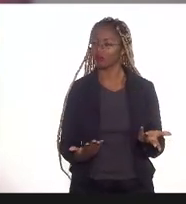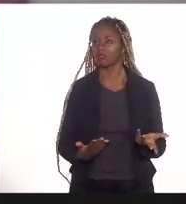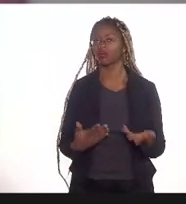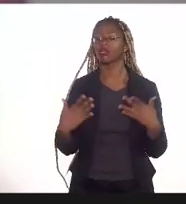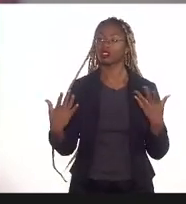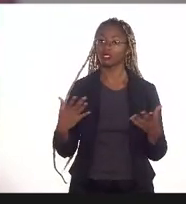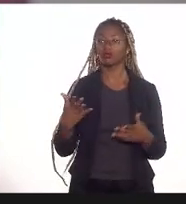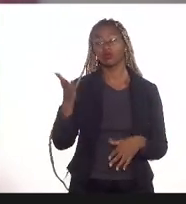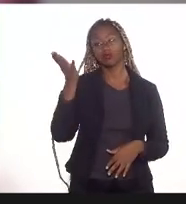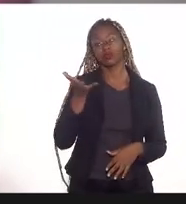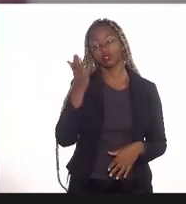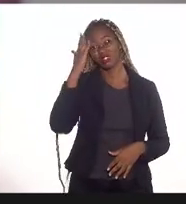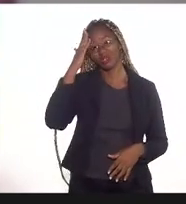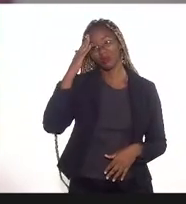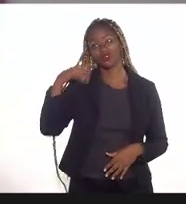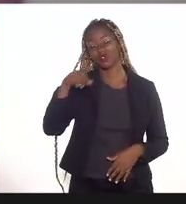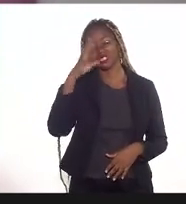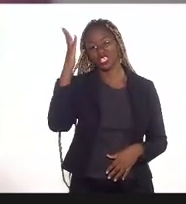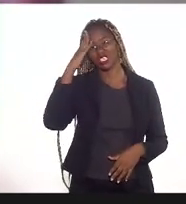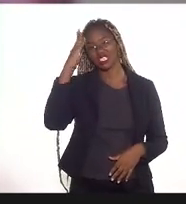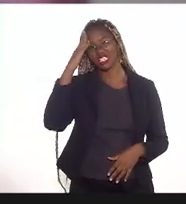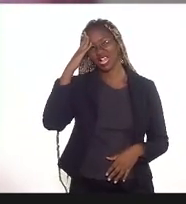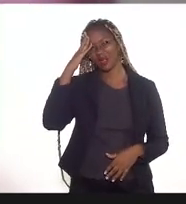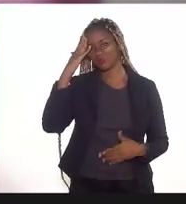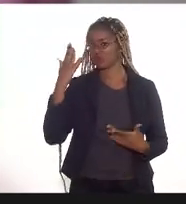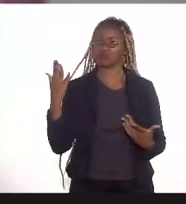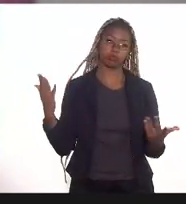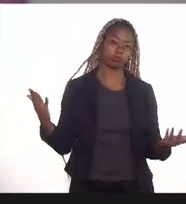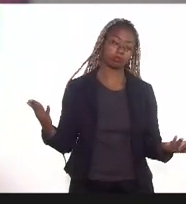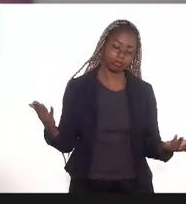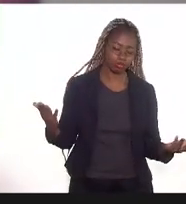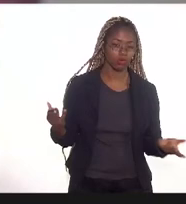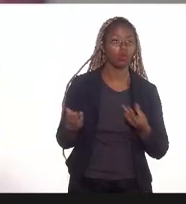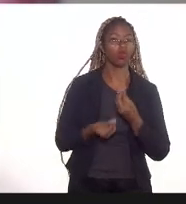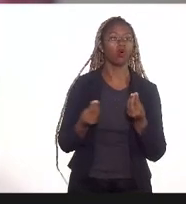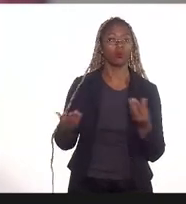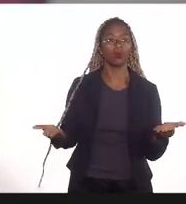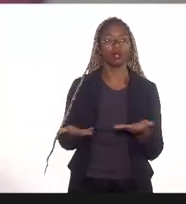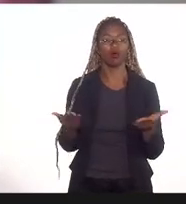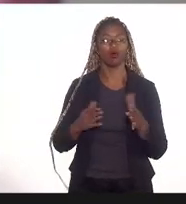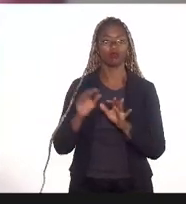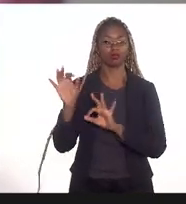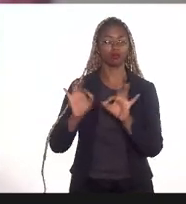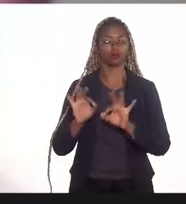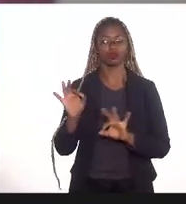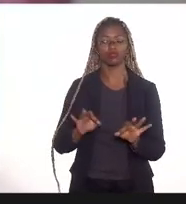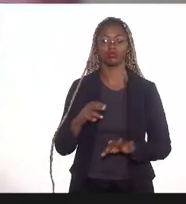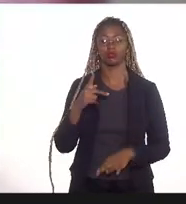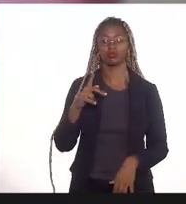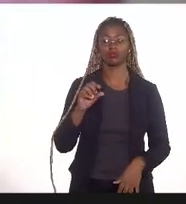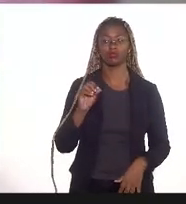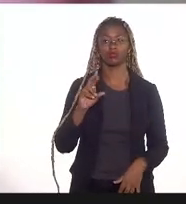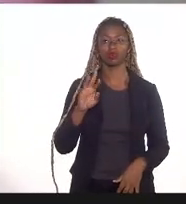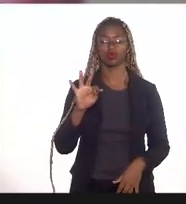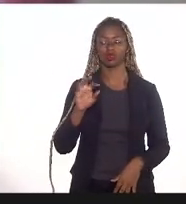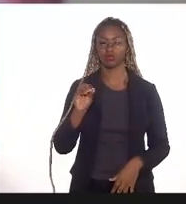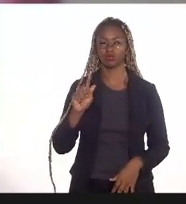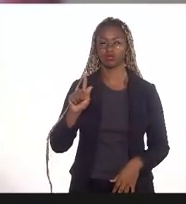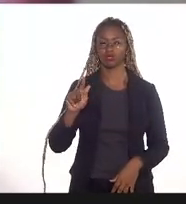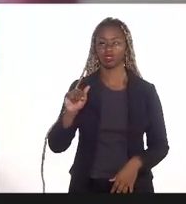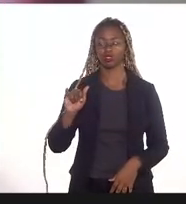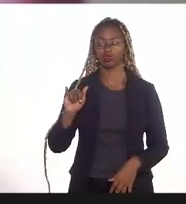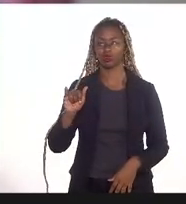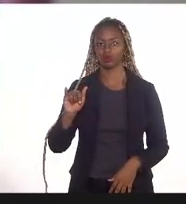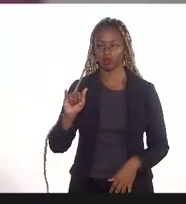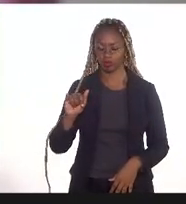se Vossa Senhoria detém alguma informação sobre a situação atual, né, do projeto do Porto do Açul, se outros empreendimentos